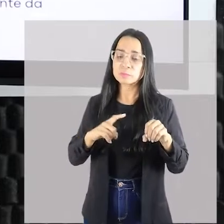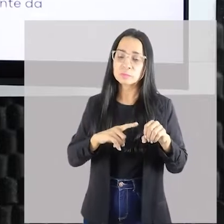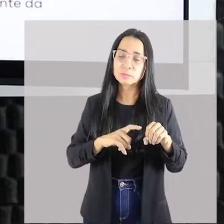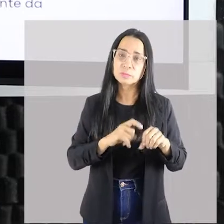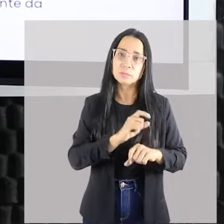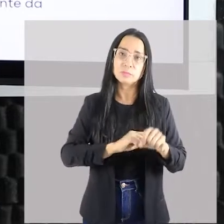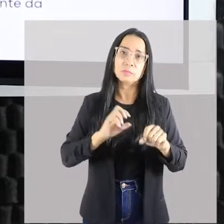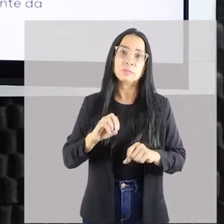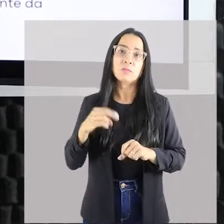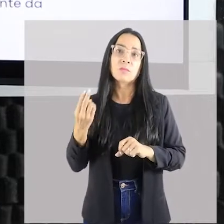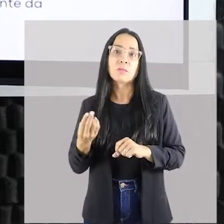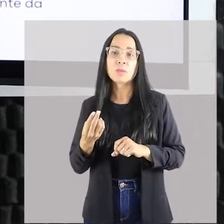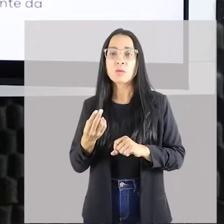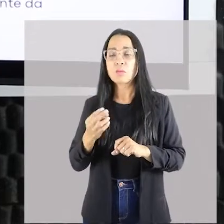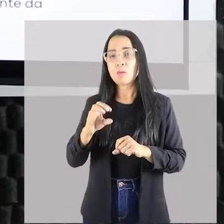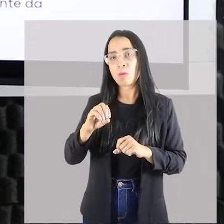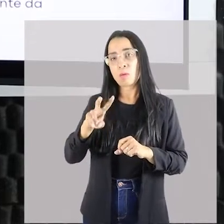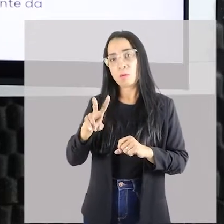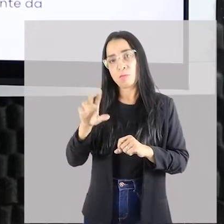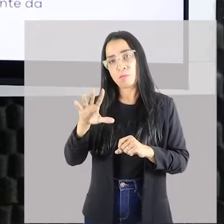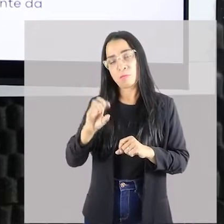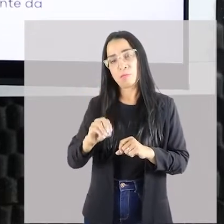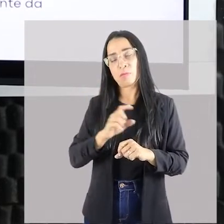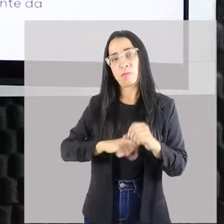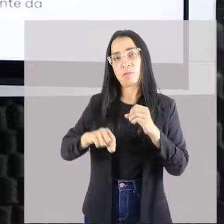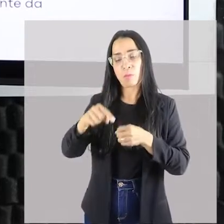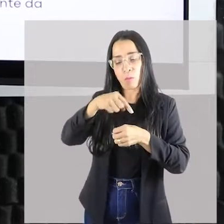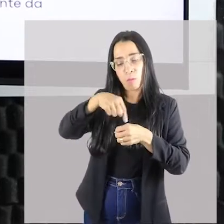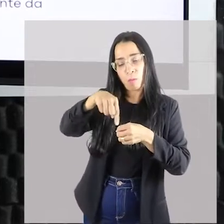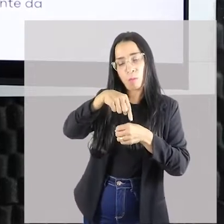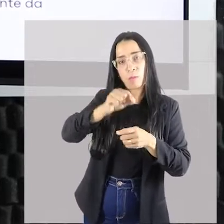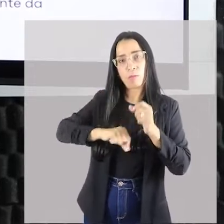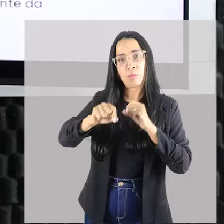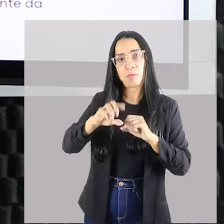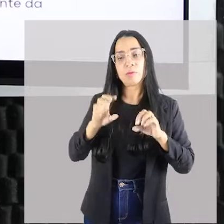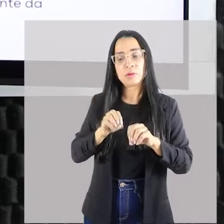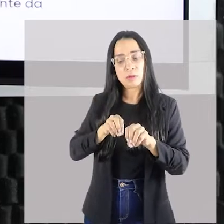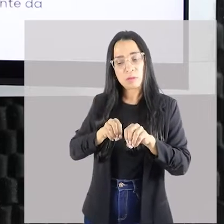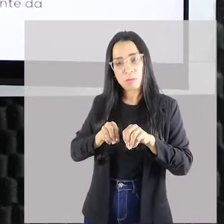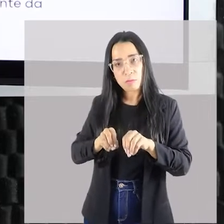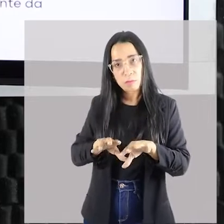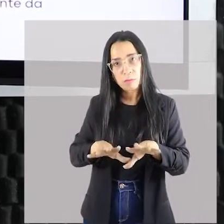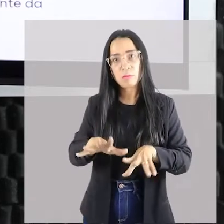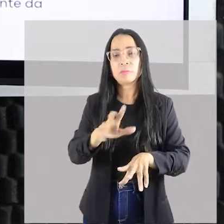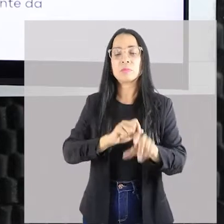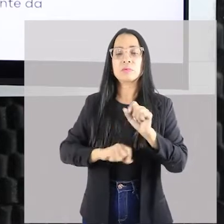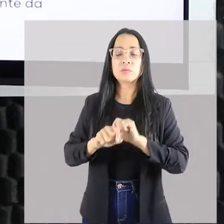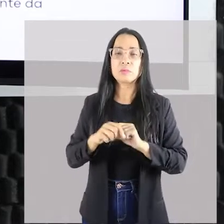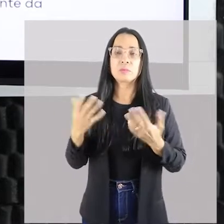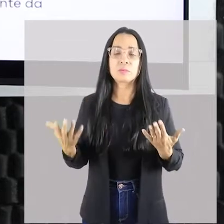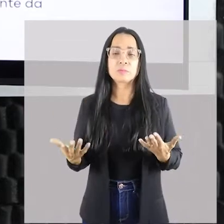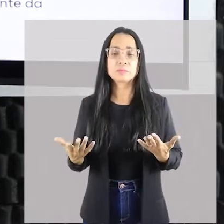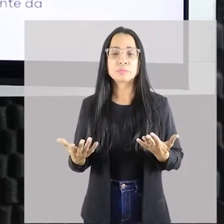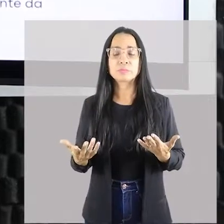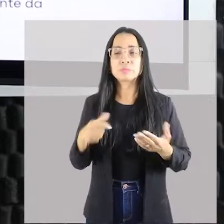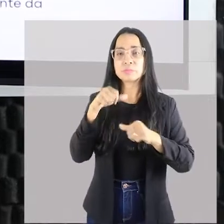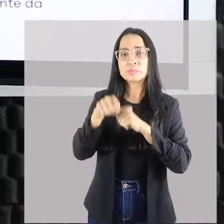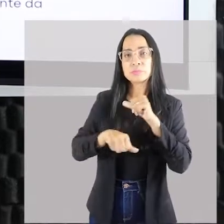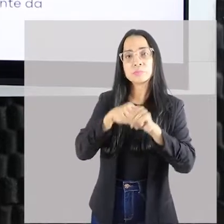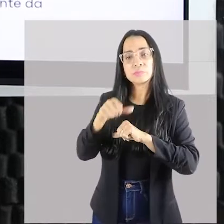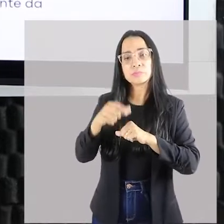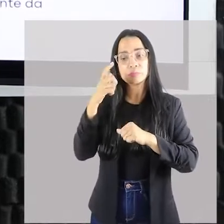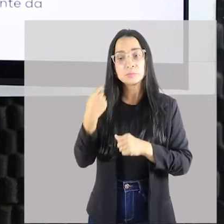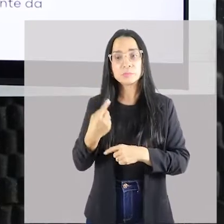espermatozoide ou o óvulo, essa mutação ela vai ser passada adiante, tá certo? Então, a mutação que